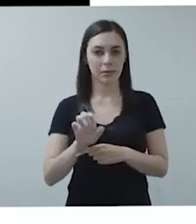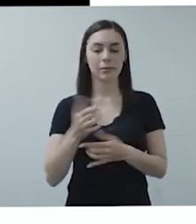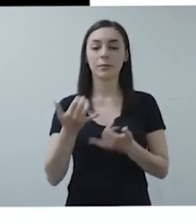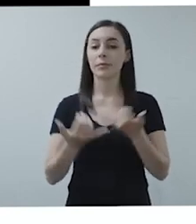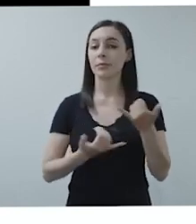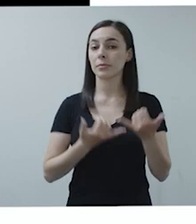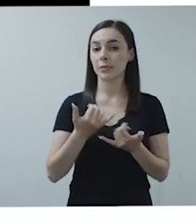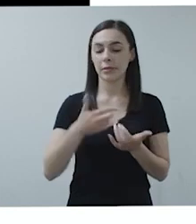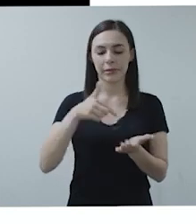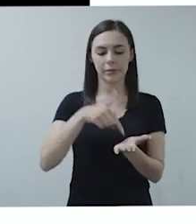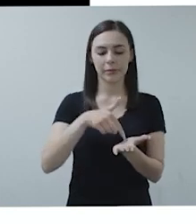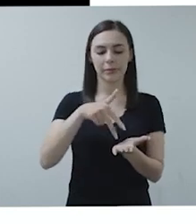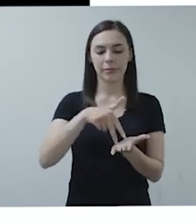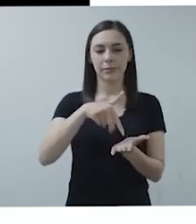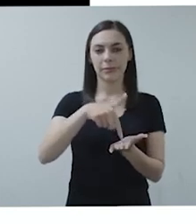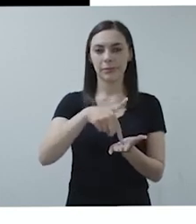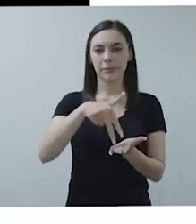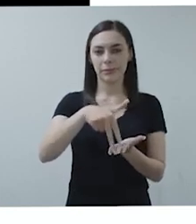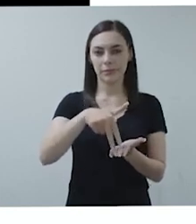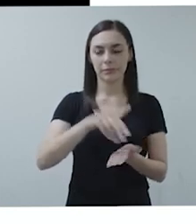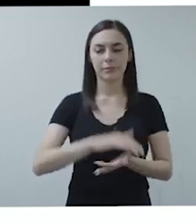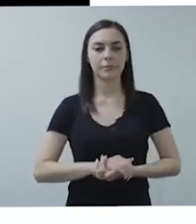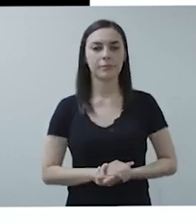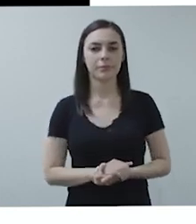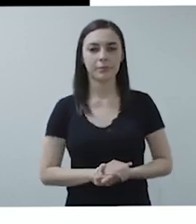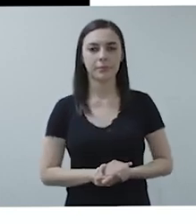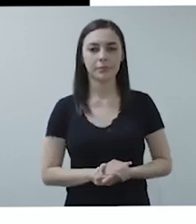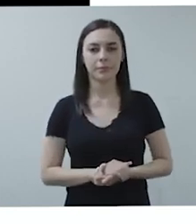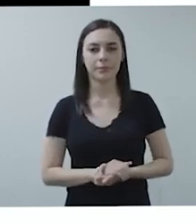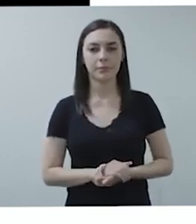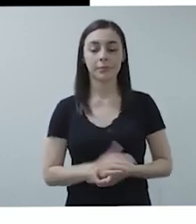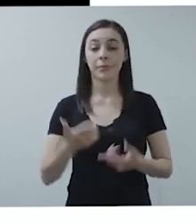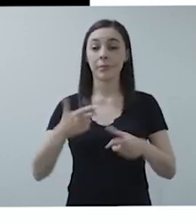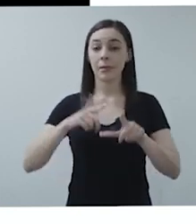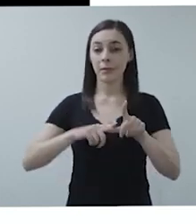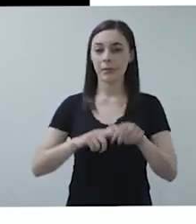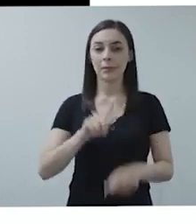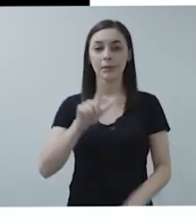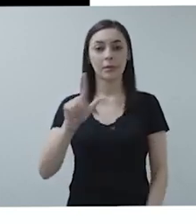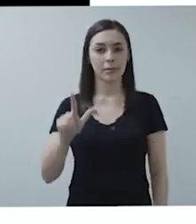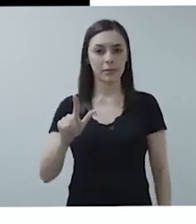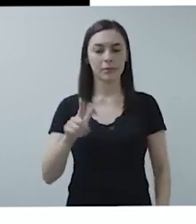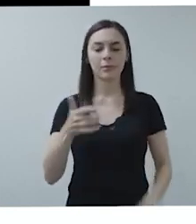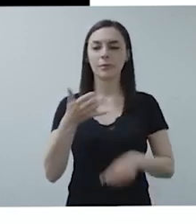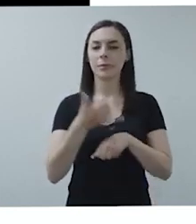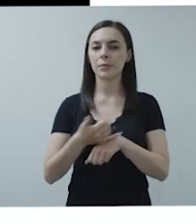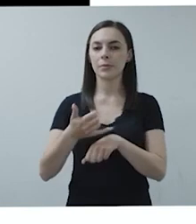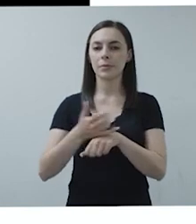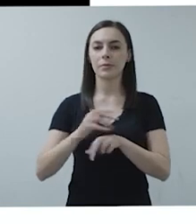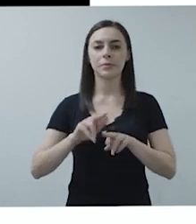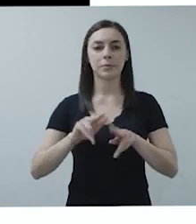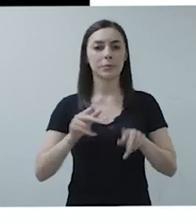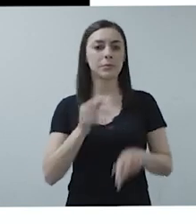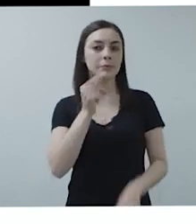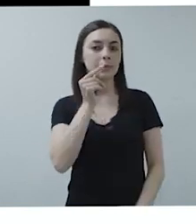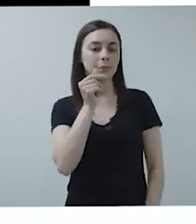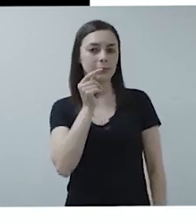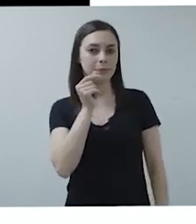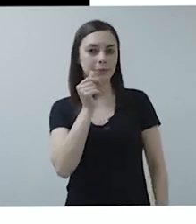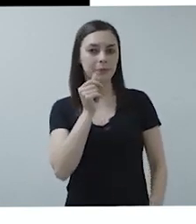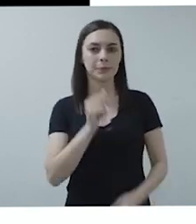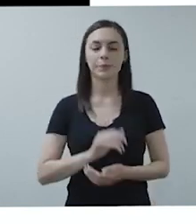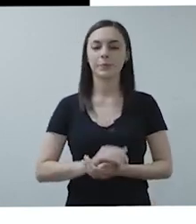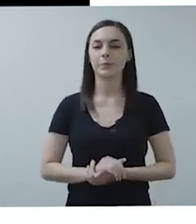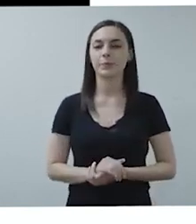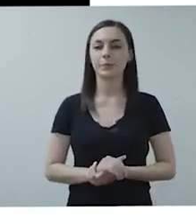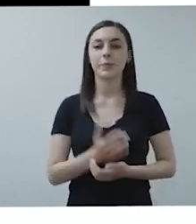a amarelinha. Com a letra L, o objeto, o lápis,